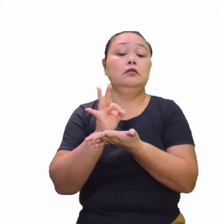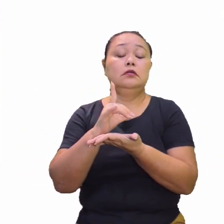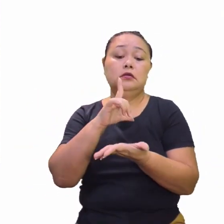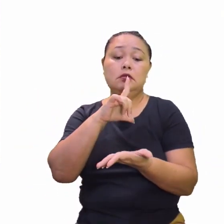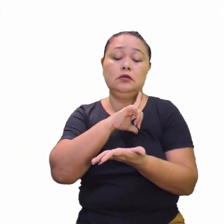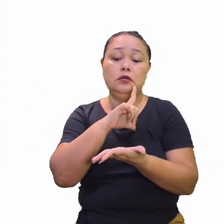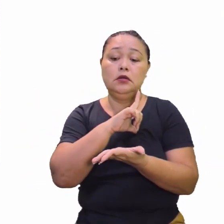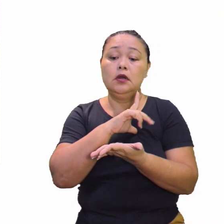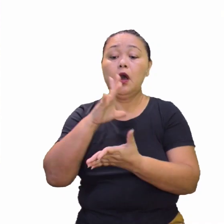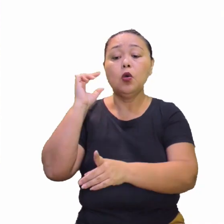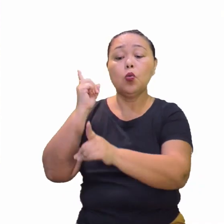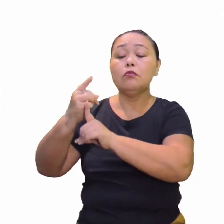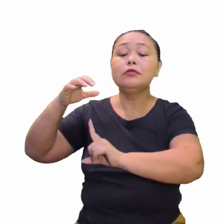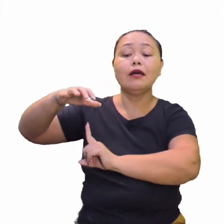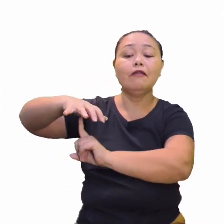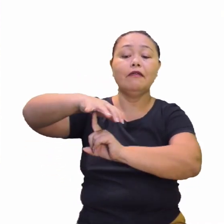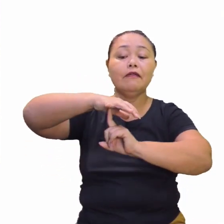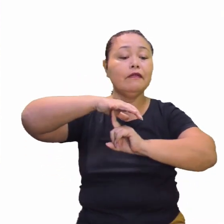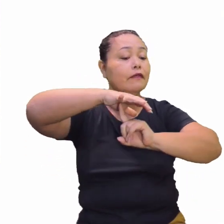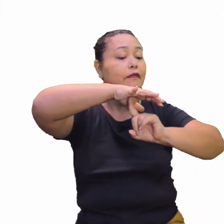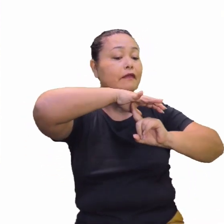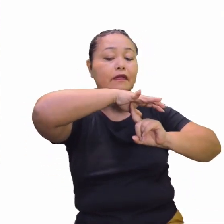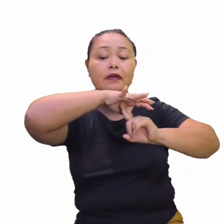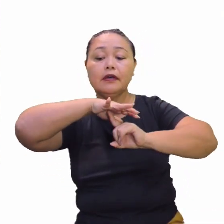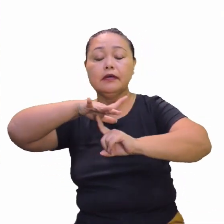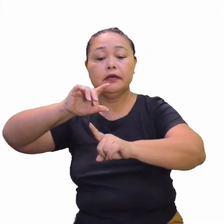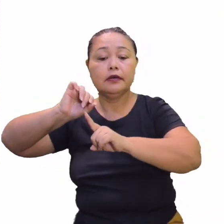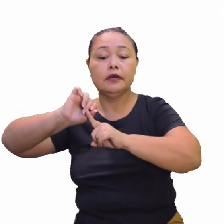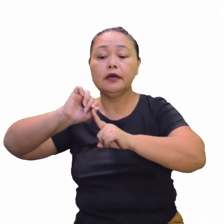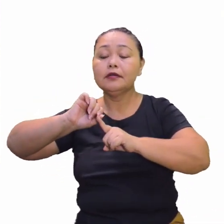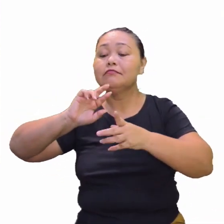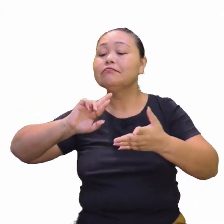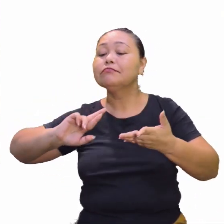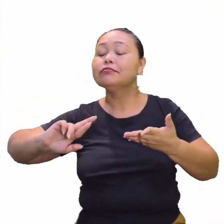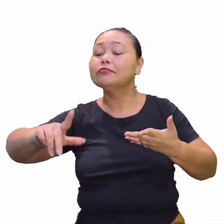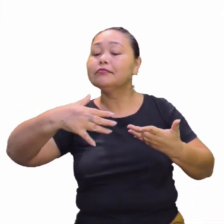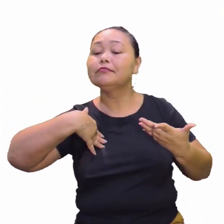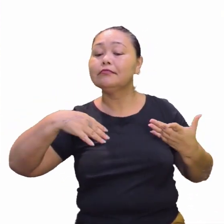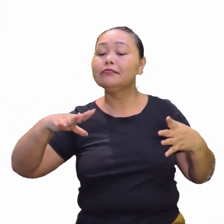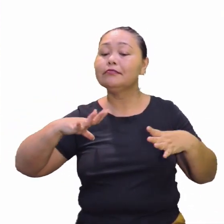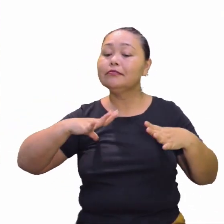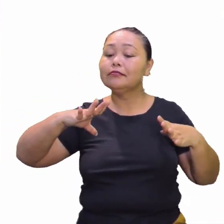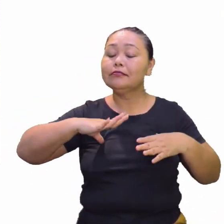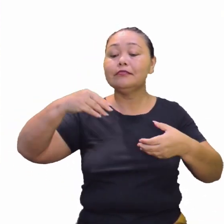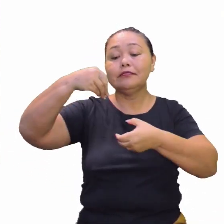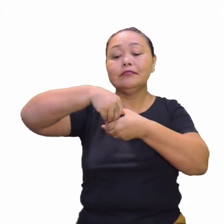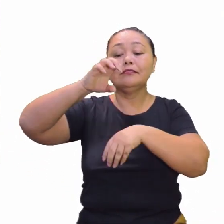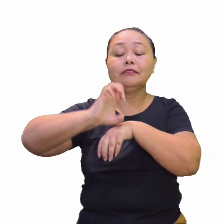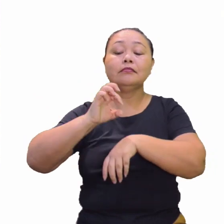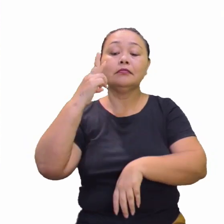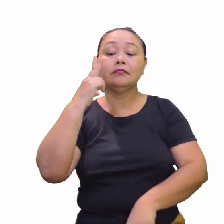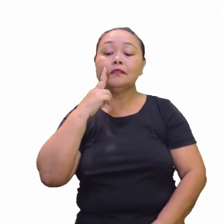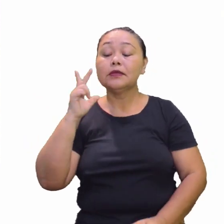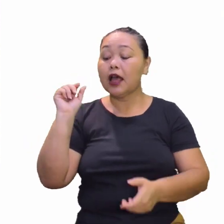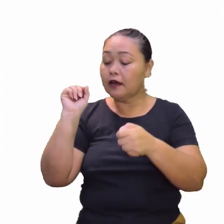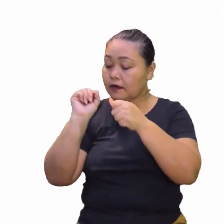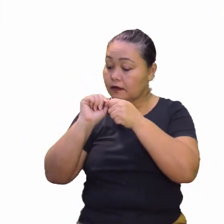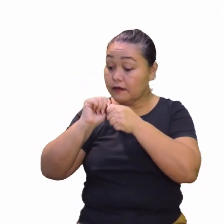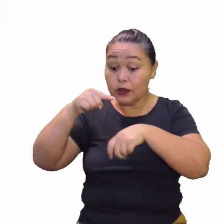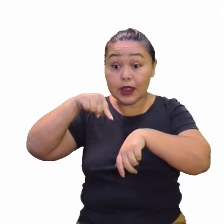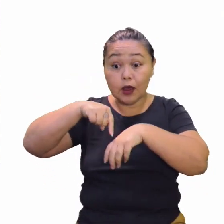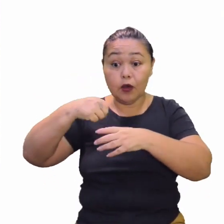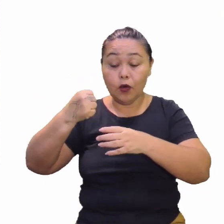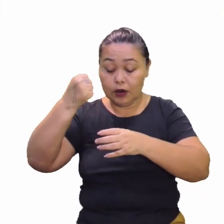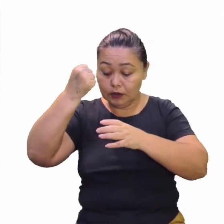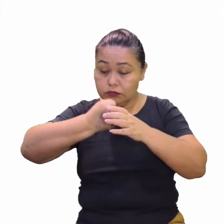gente encontra ele nas feiras, né, das diversas cidades de Rondônia, ele feito ali de forma natural, ali, torrado